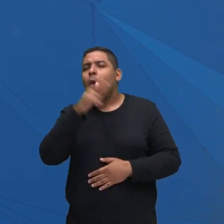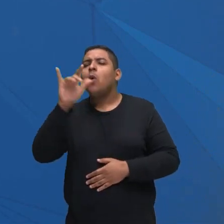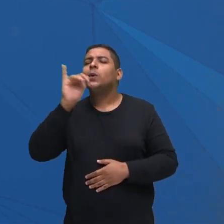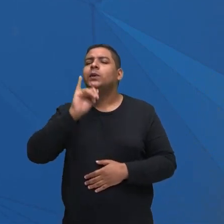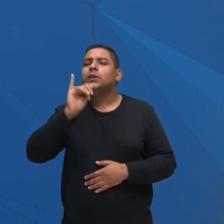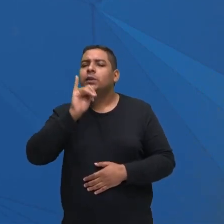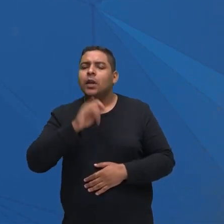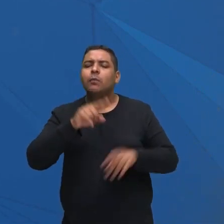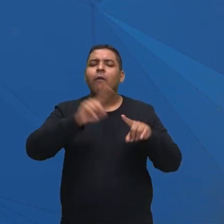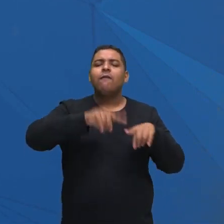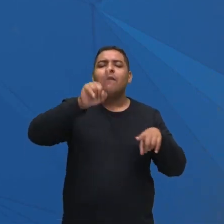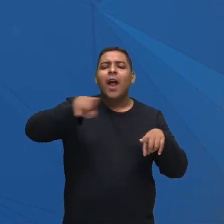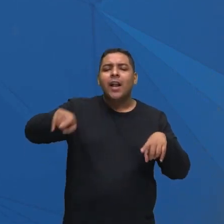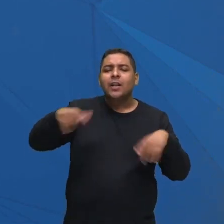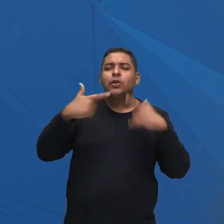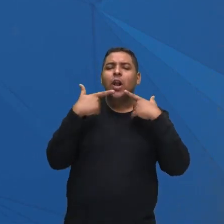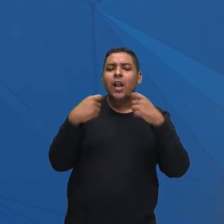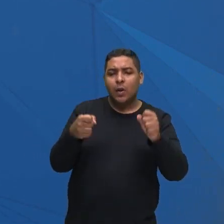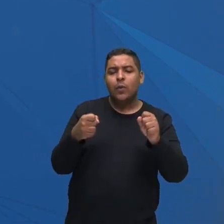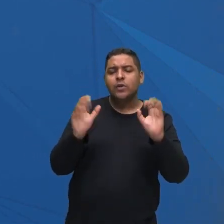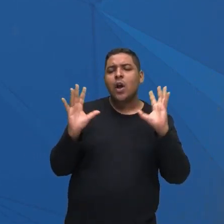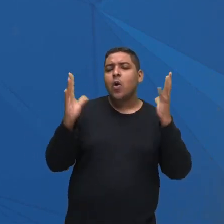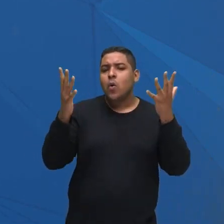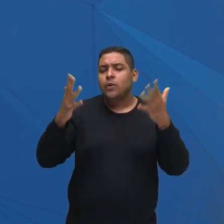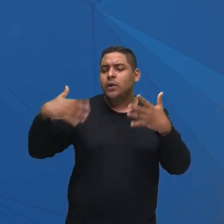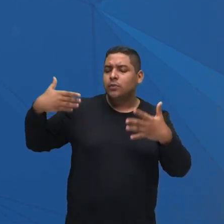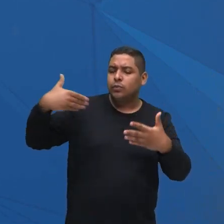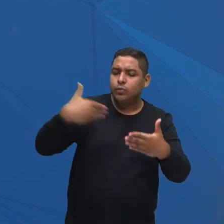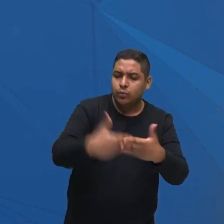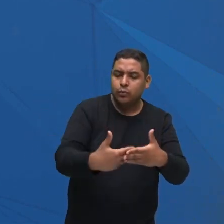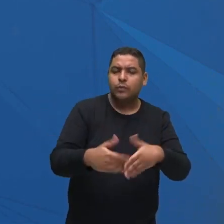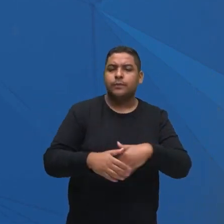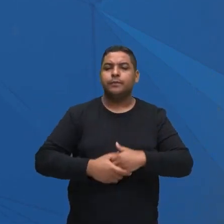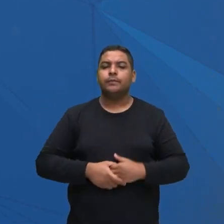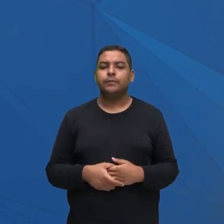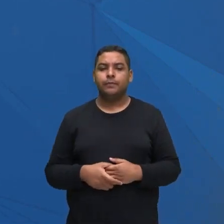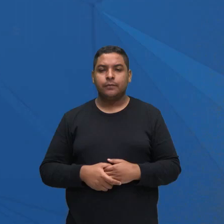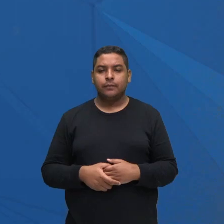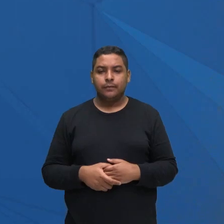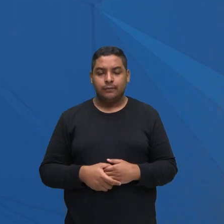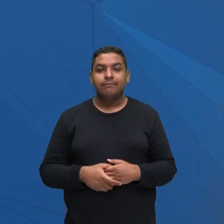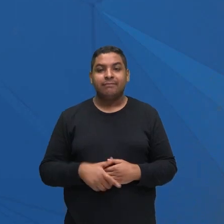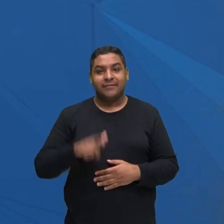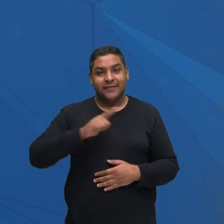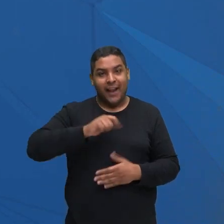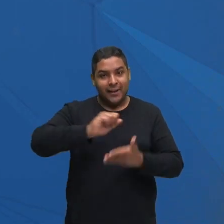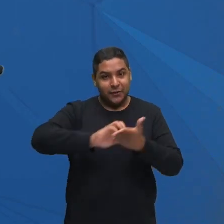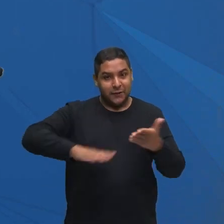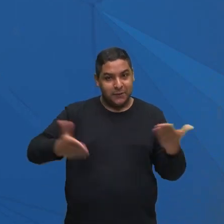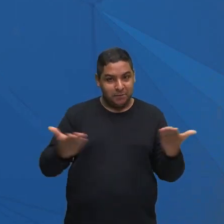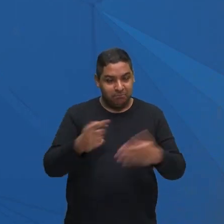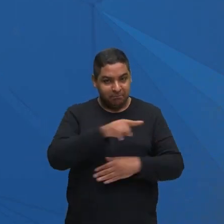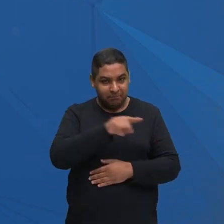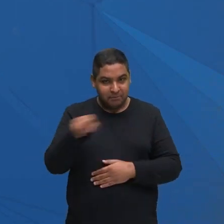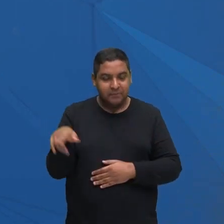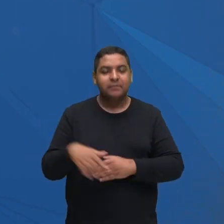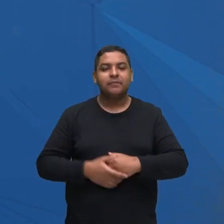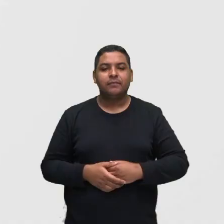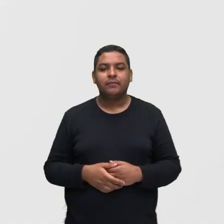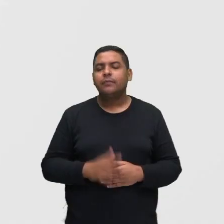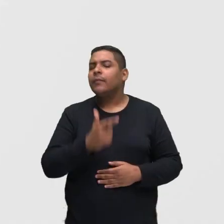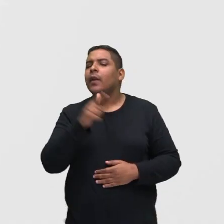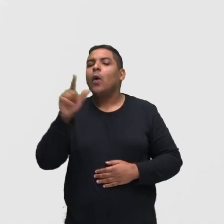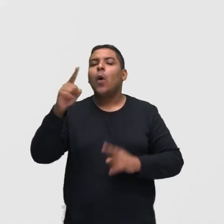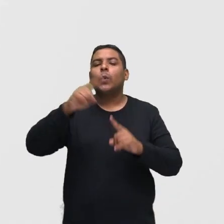né, que acontecem ao longo do tempo, para trazer mais exemplos e fica aí a tarefinha para você. Um outro segundo tipo, olha